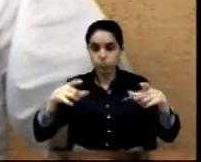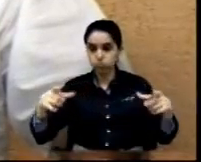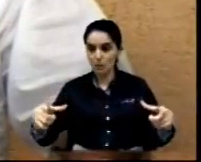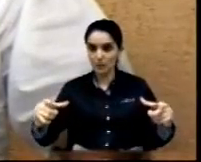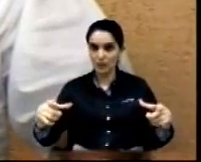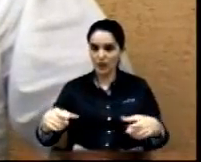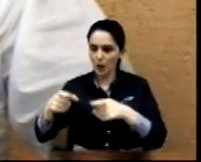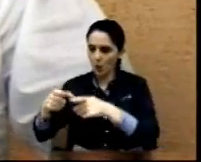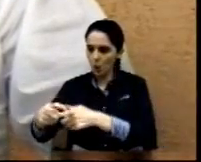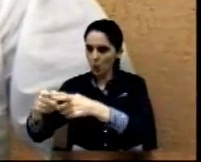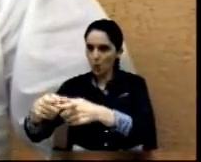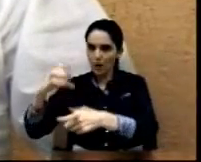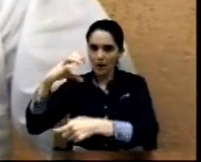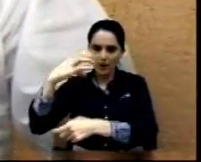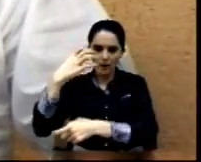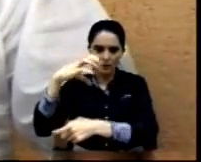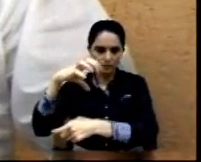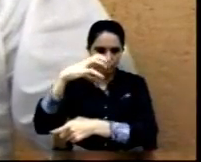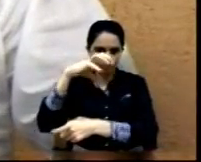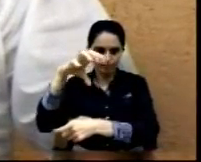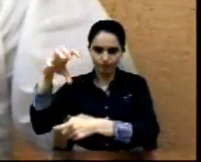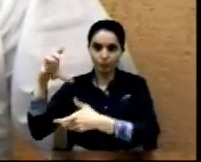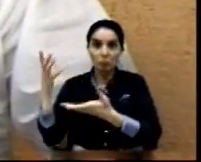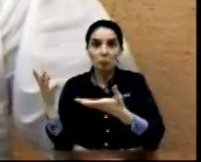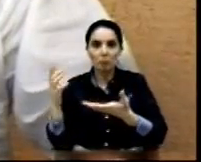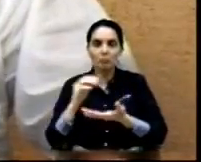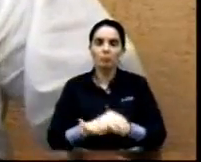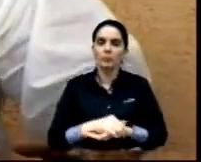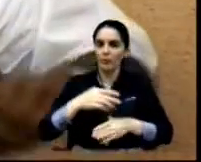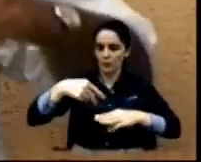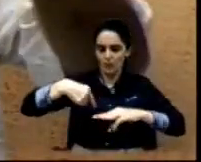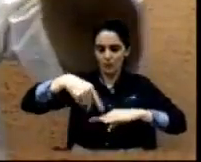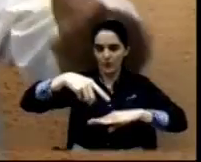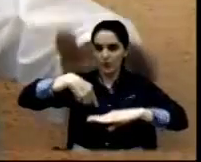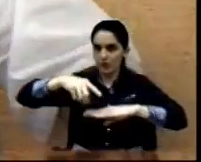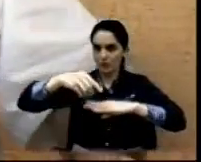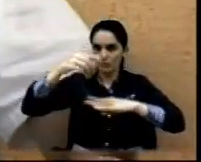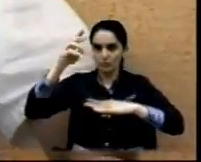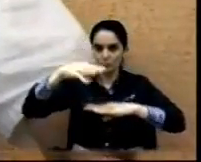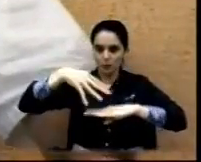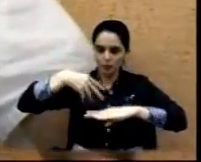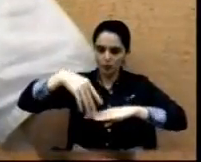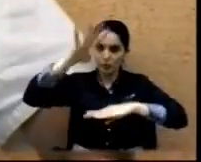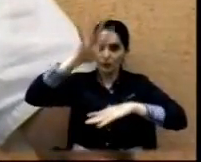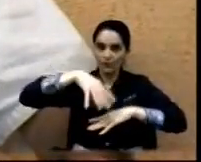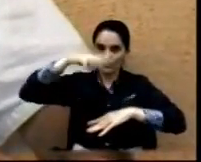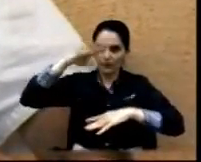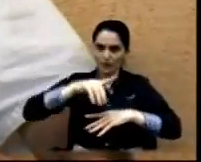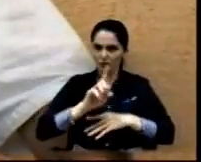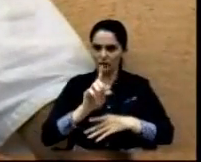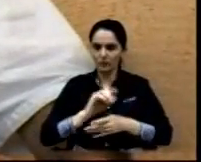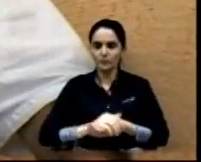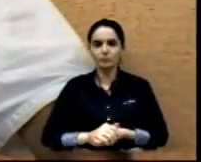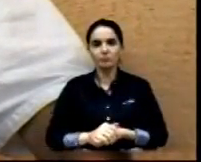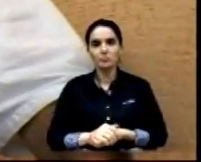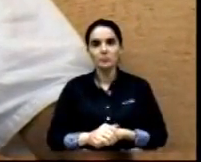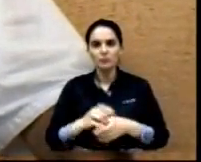de fiscalização, não estou falando de faixas, não. Então, com o aumento de 35% dos pontos de